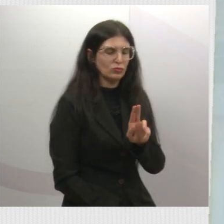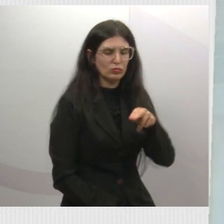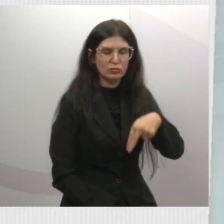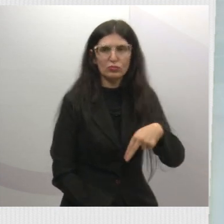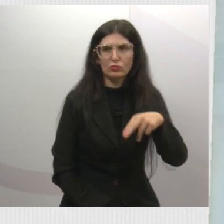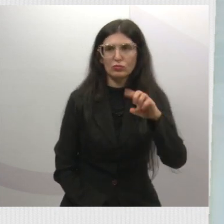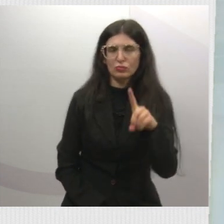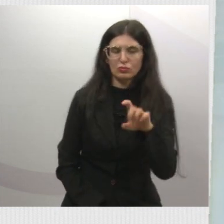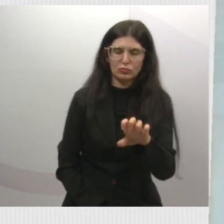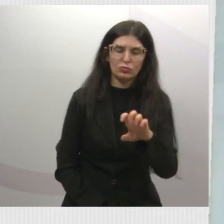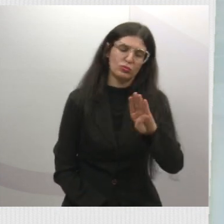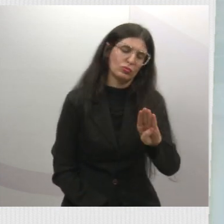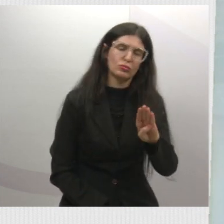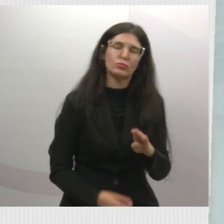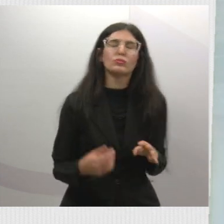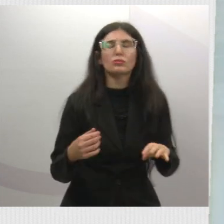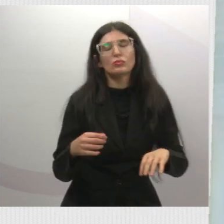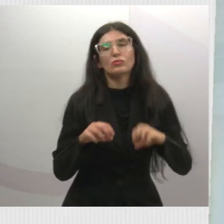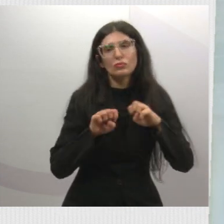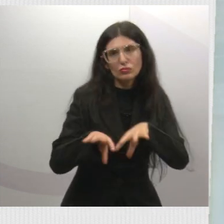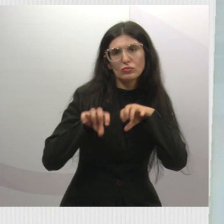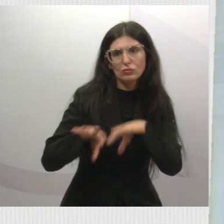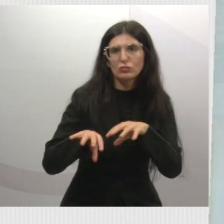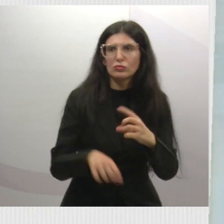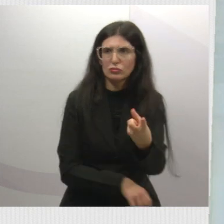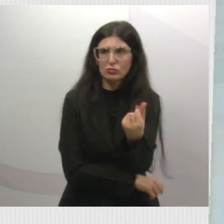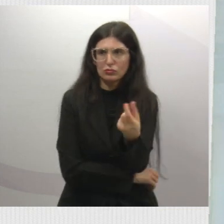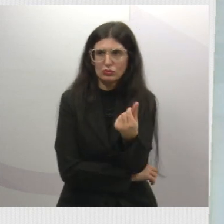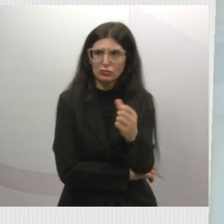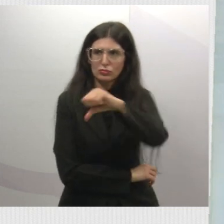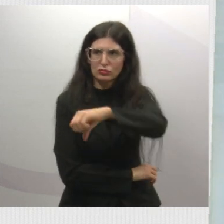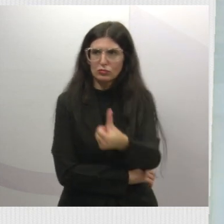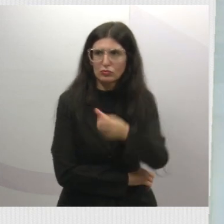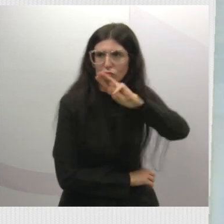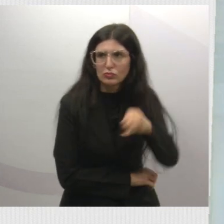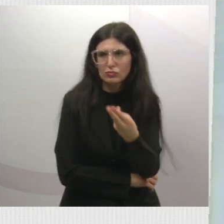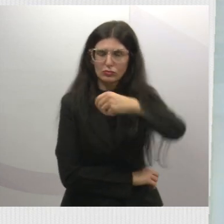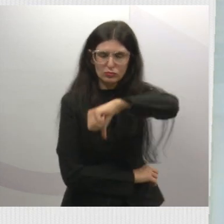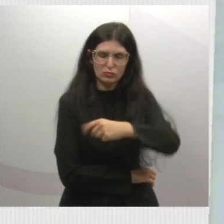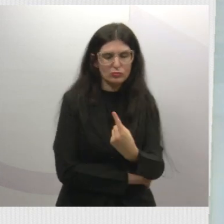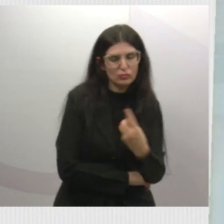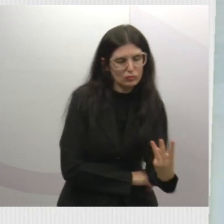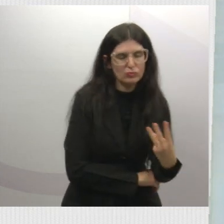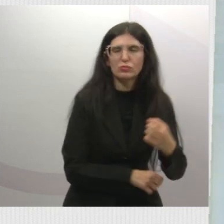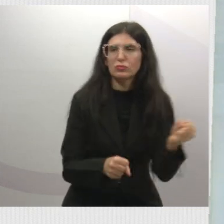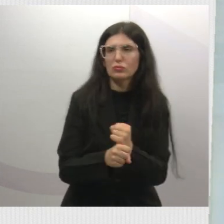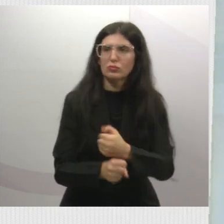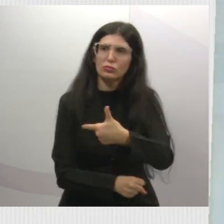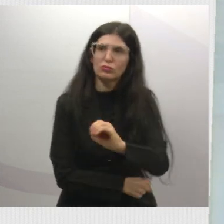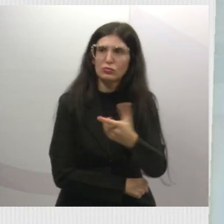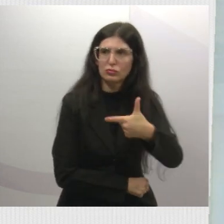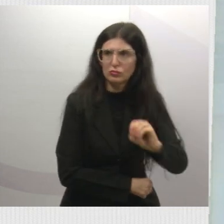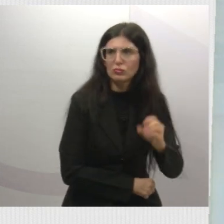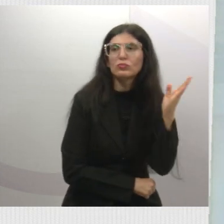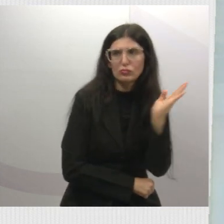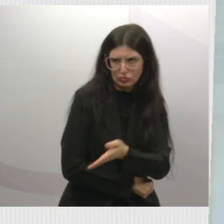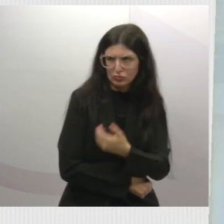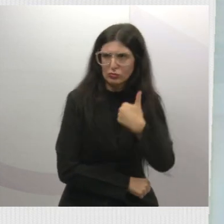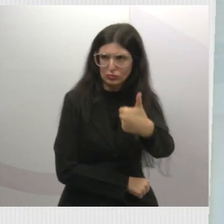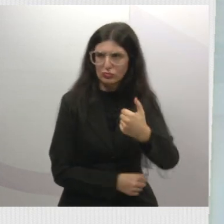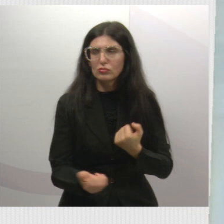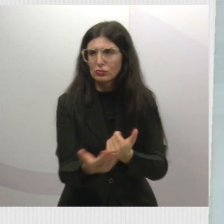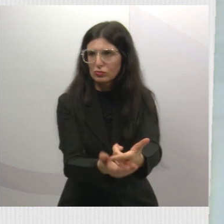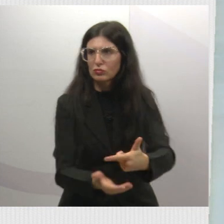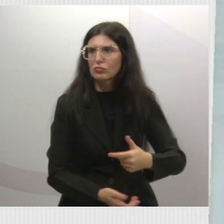previsão orçamentária 96.913.000 para 2020 e realizado até o